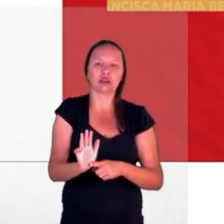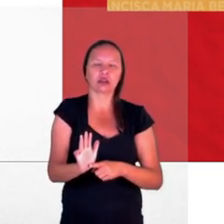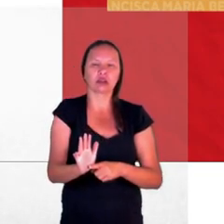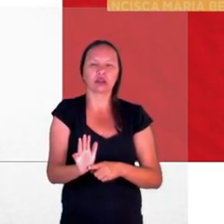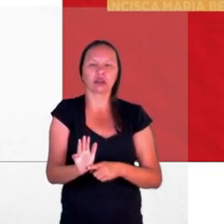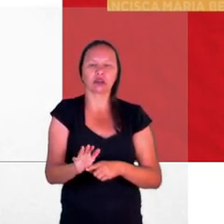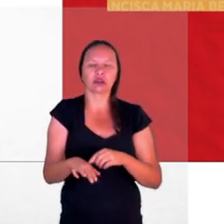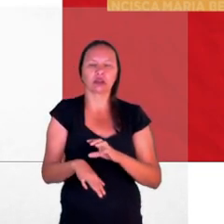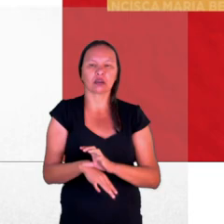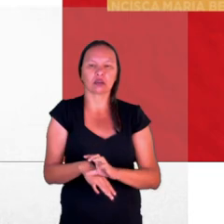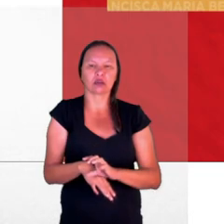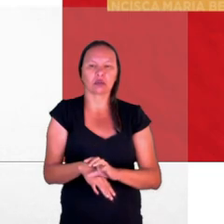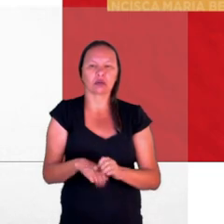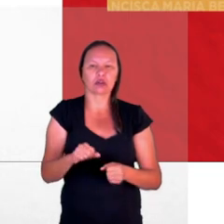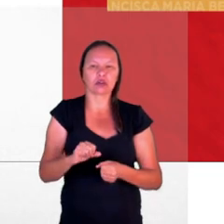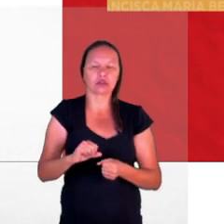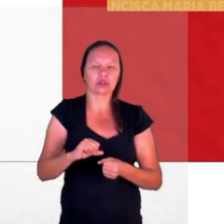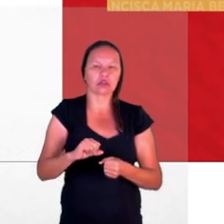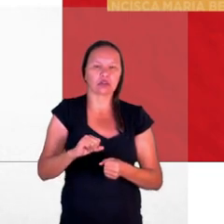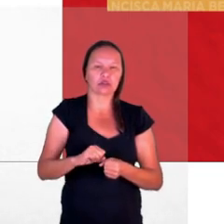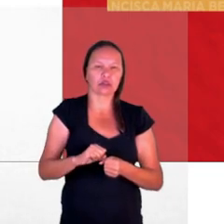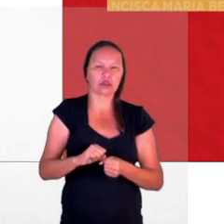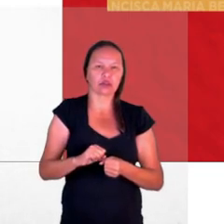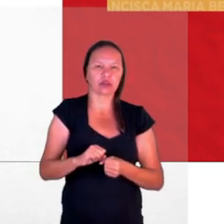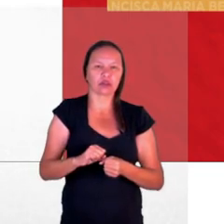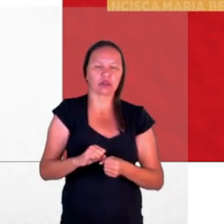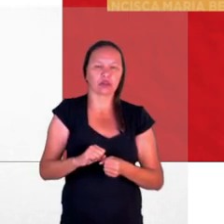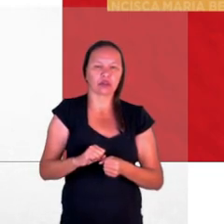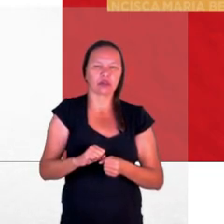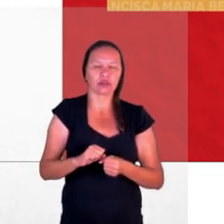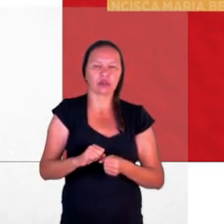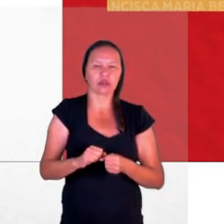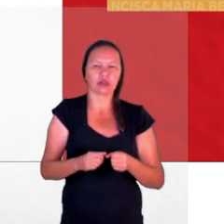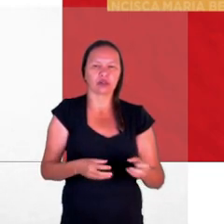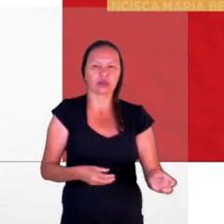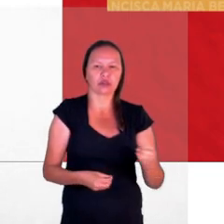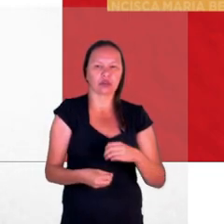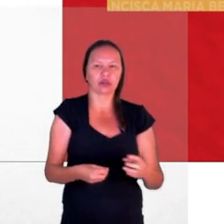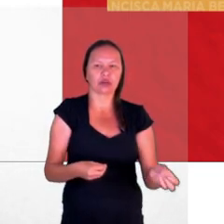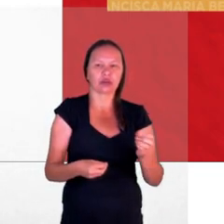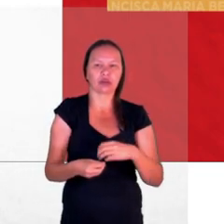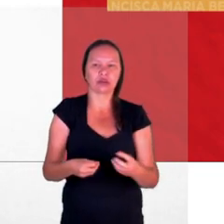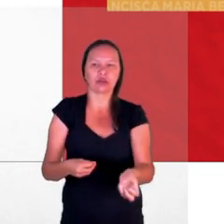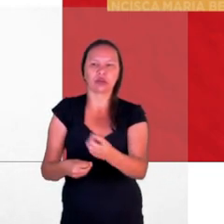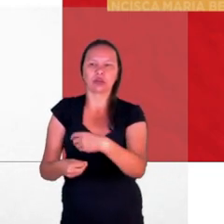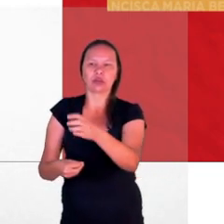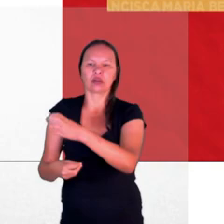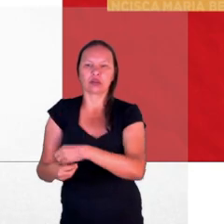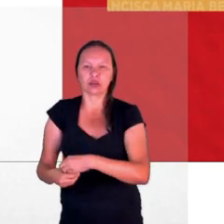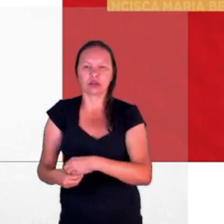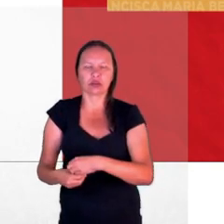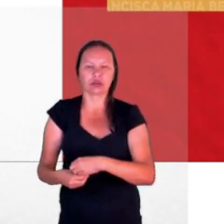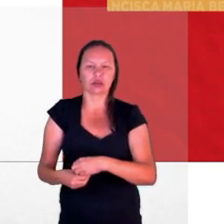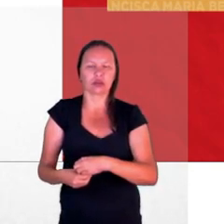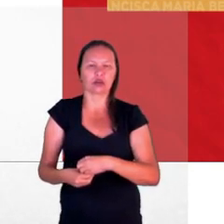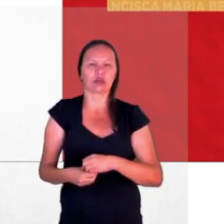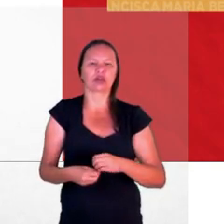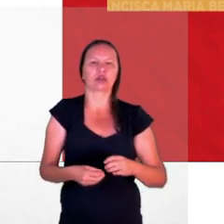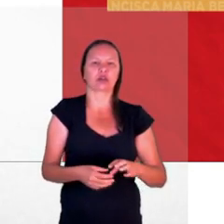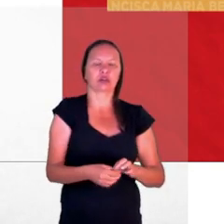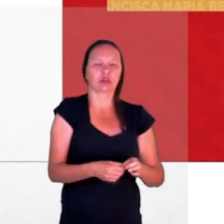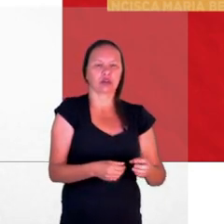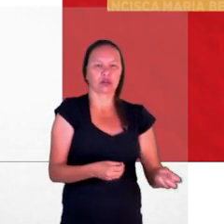projeto também que foi desenvolvido com catadoras de materiais recicláveis dentro desse grande guarda-chuva aurê eh onde as